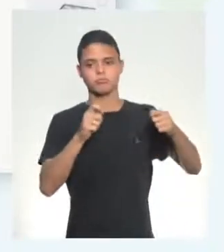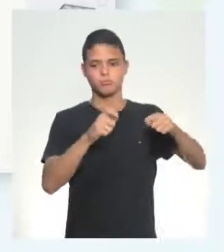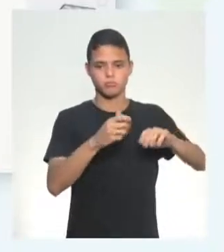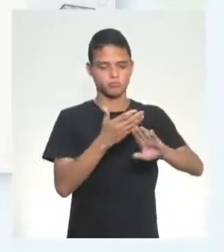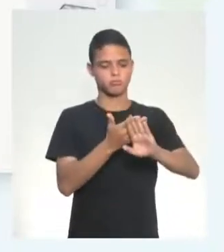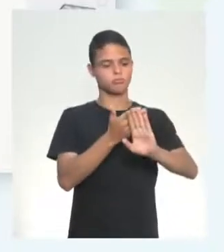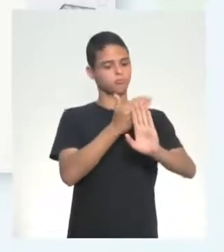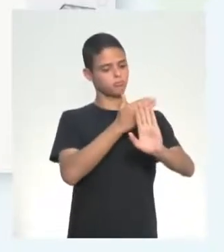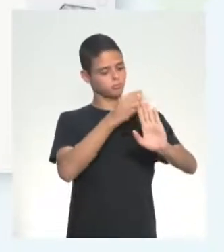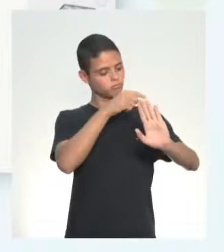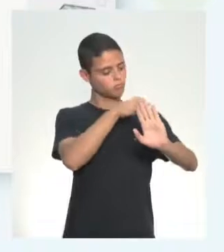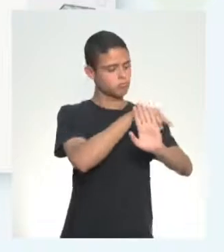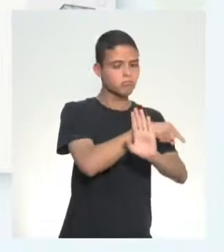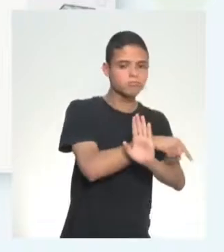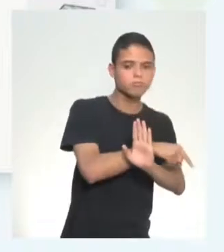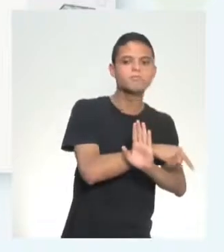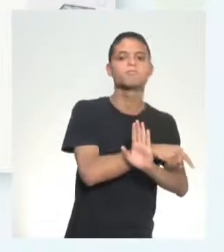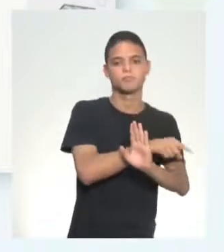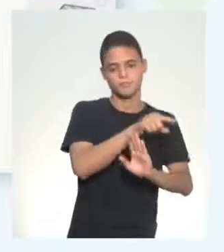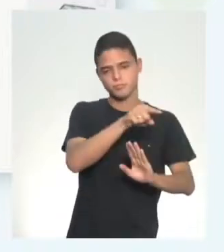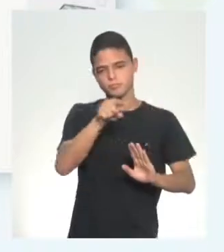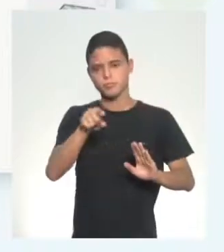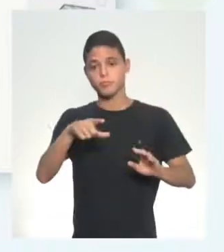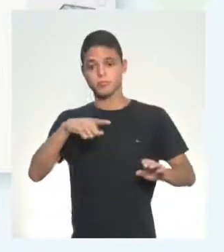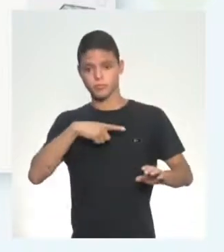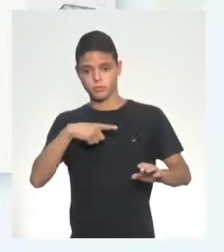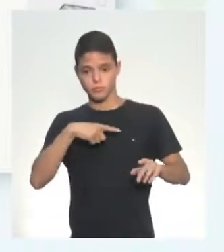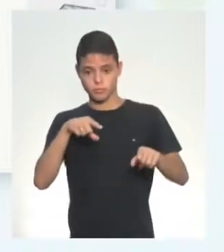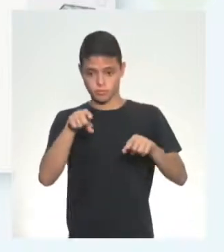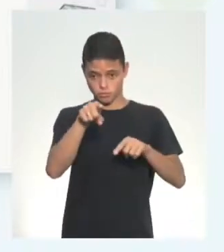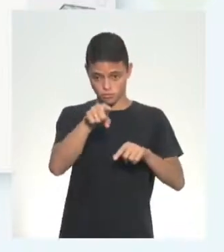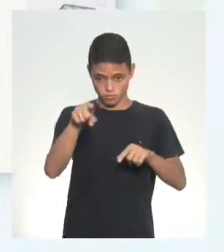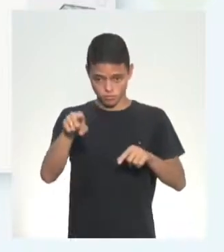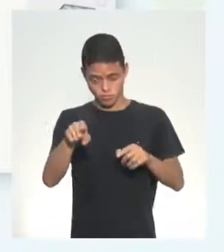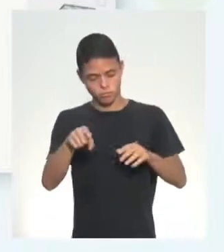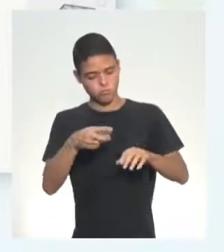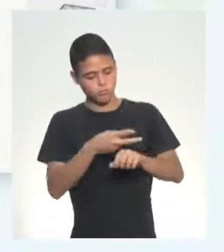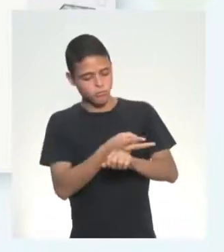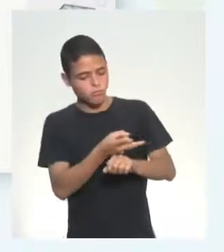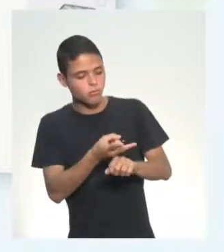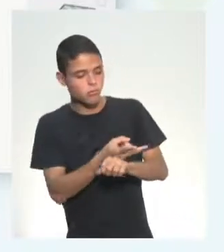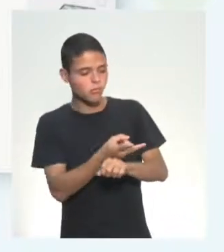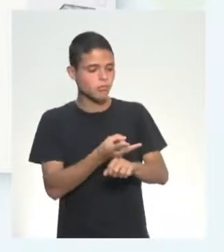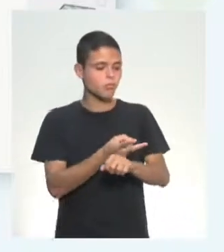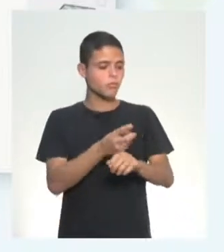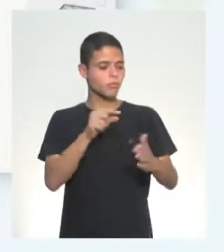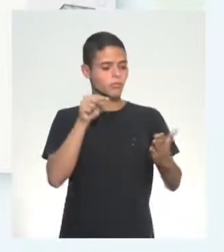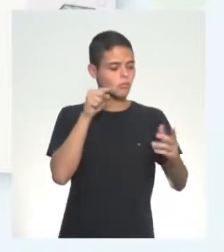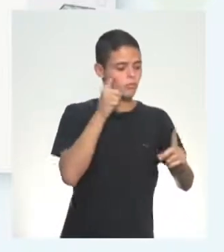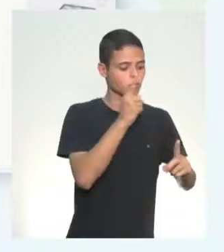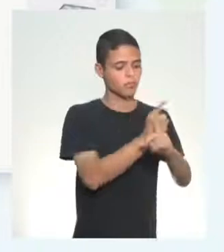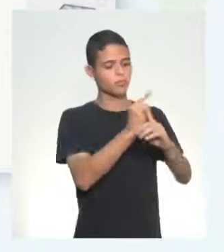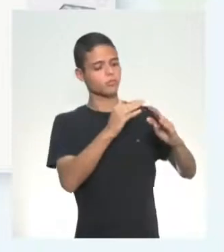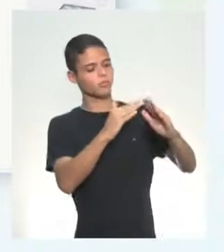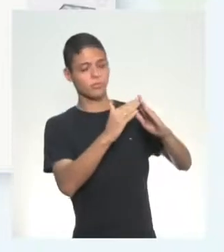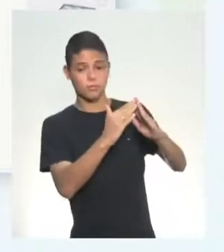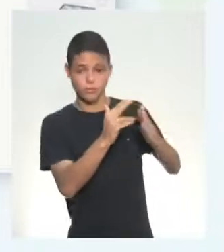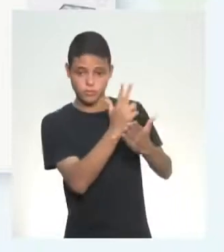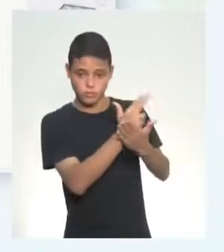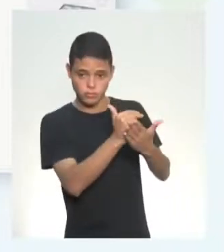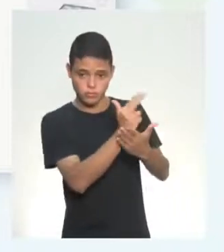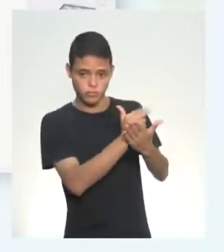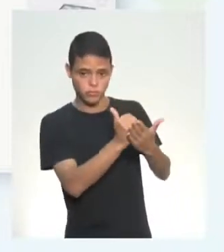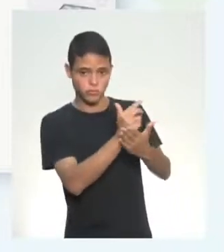inferior. Se você clicar logo nesse desenho de uma casinha aqui logo abaixo, você